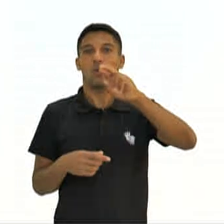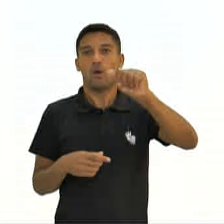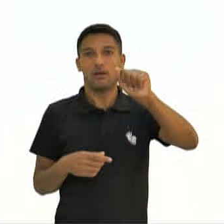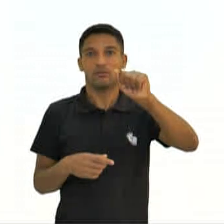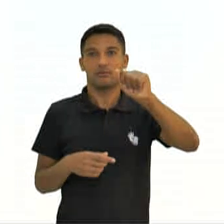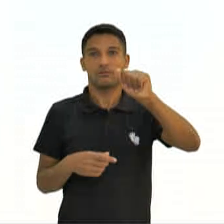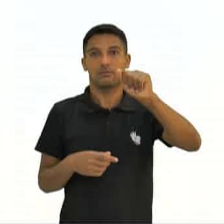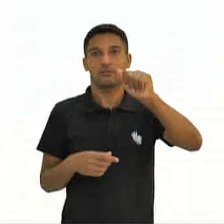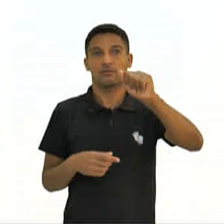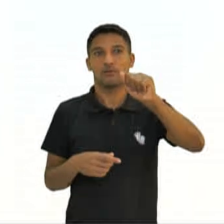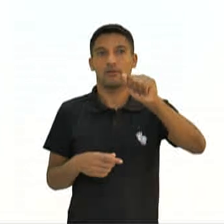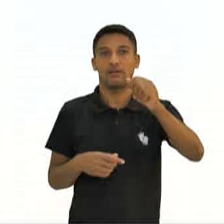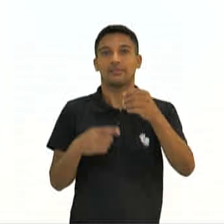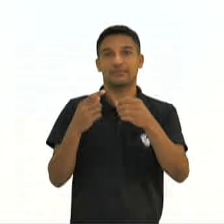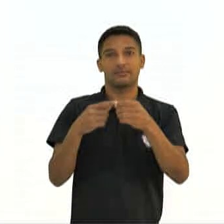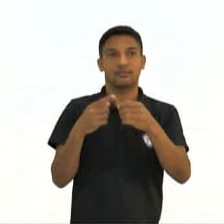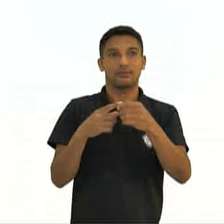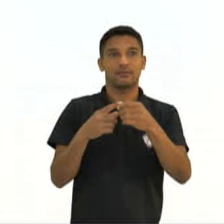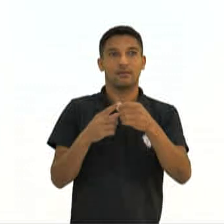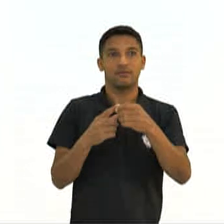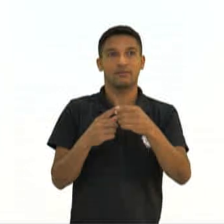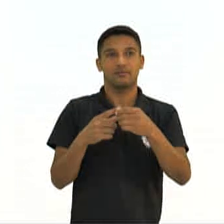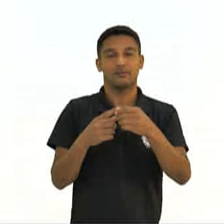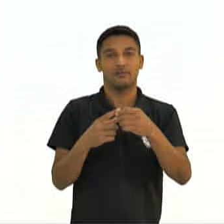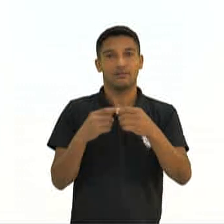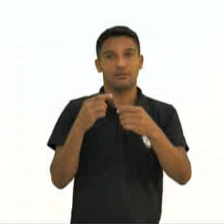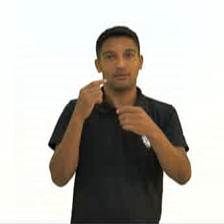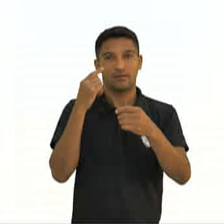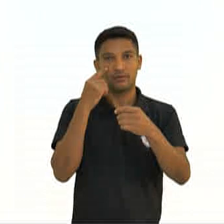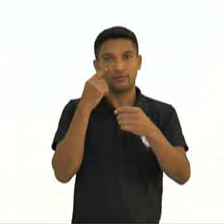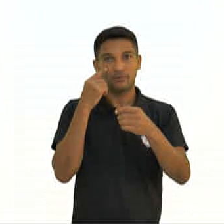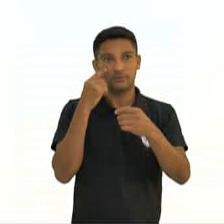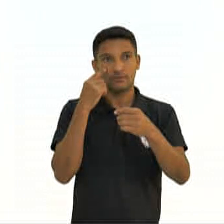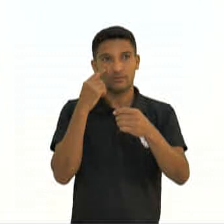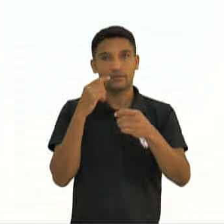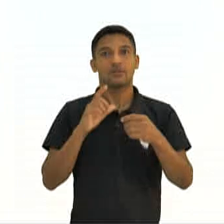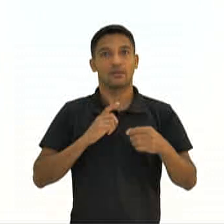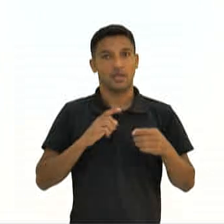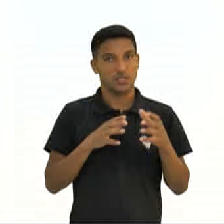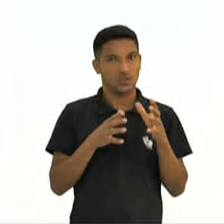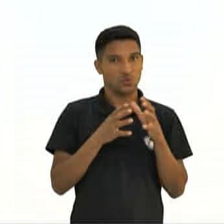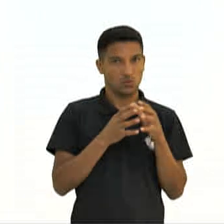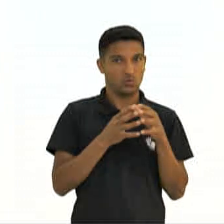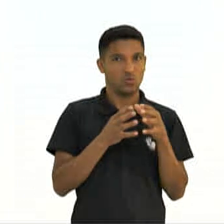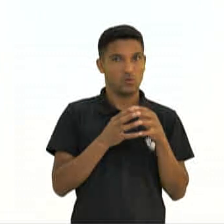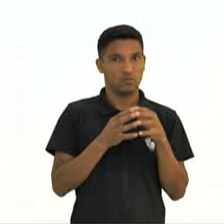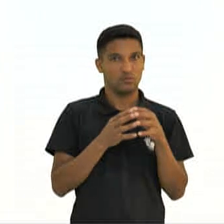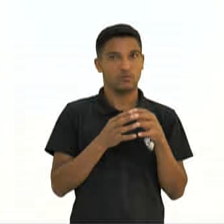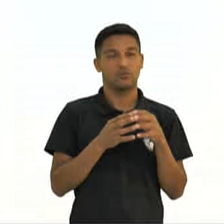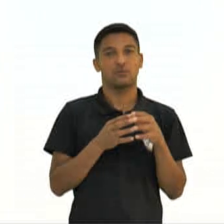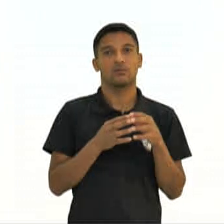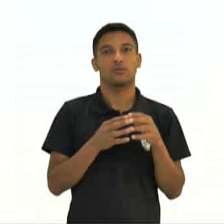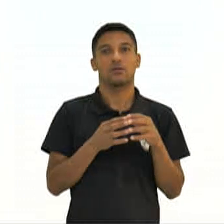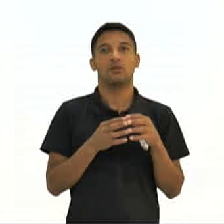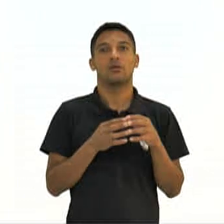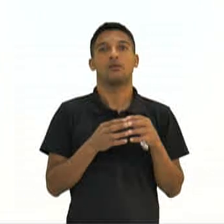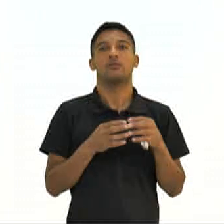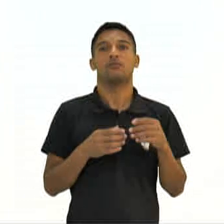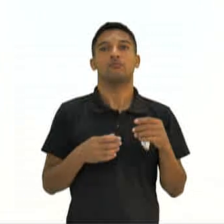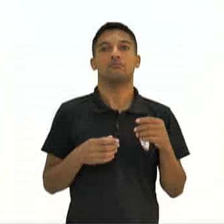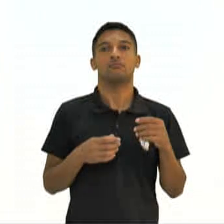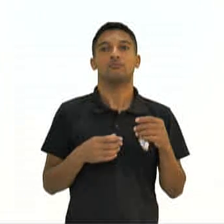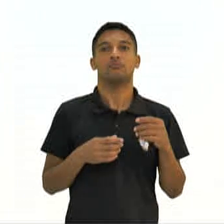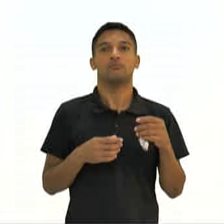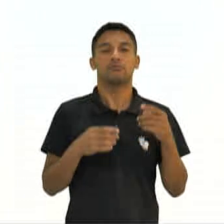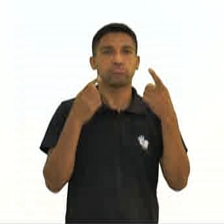né? Atua na cidade de Nápoles, então essa organização é que comanda, domina a cidade. E eles